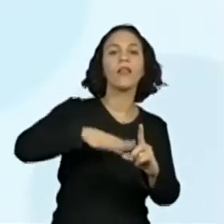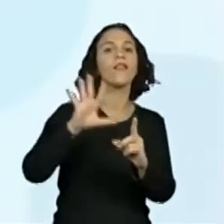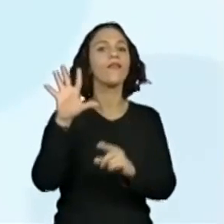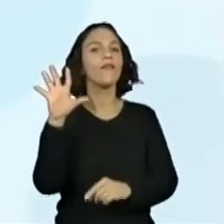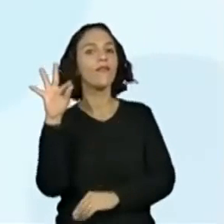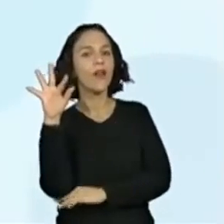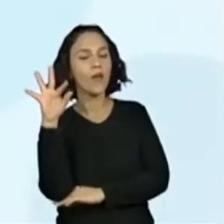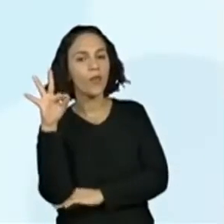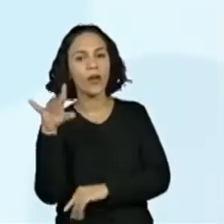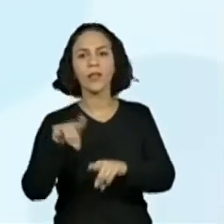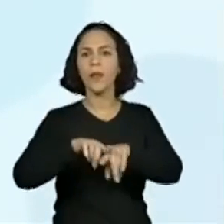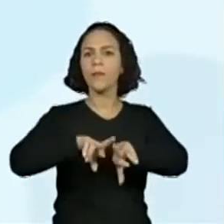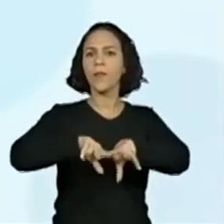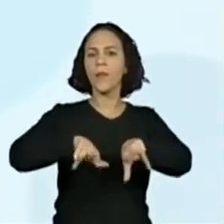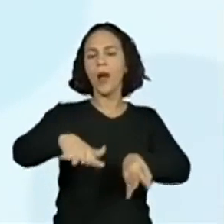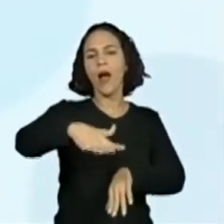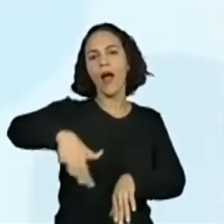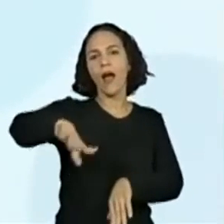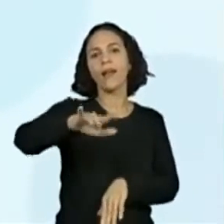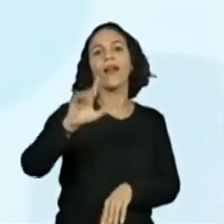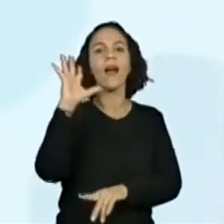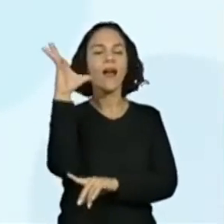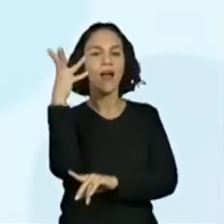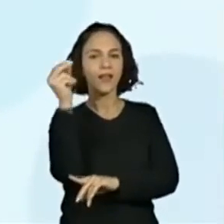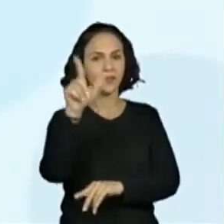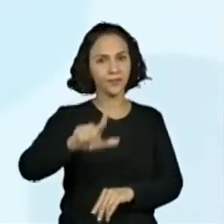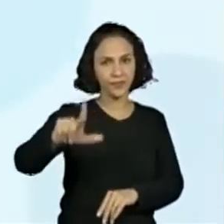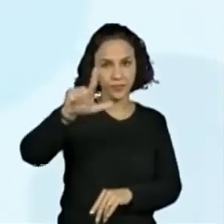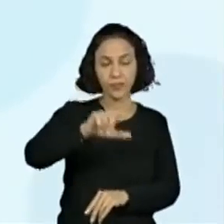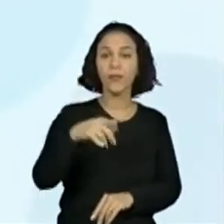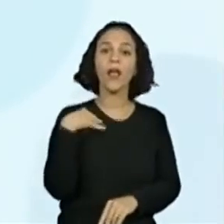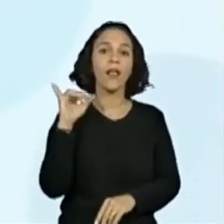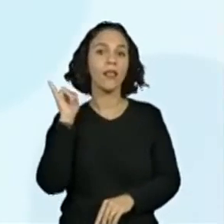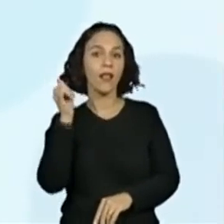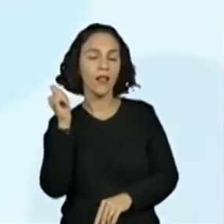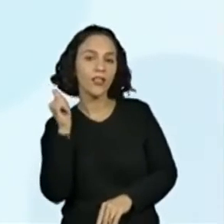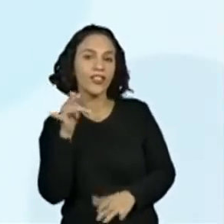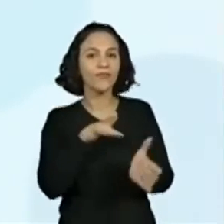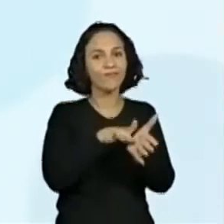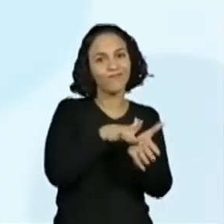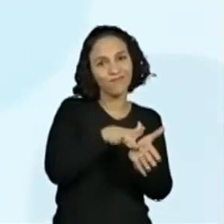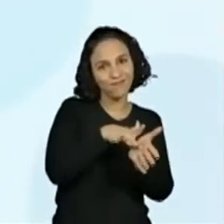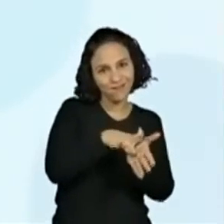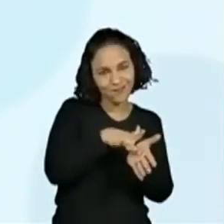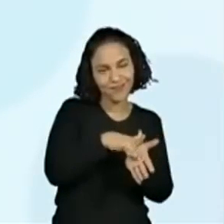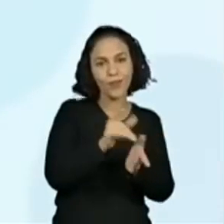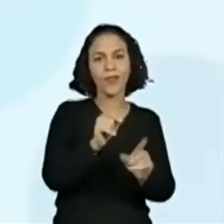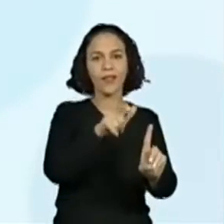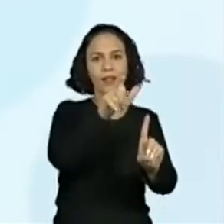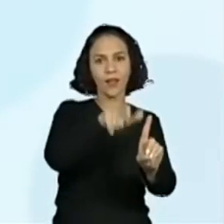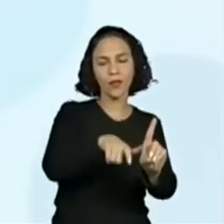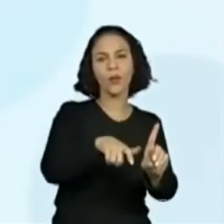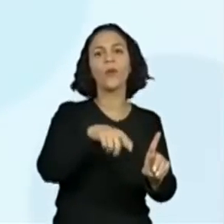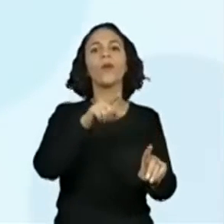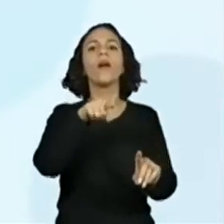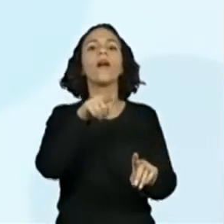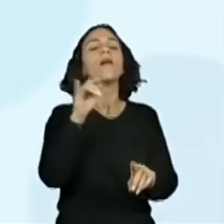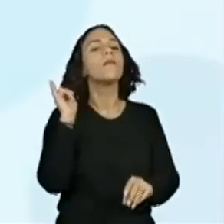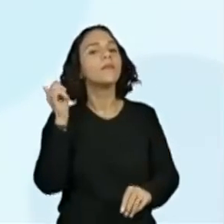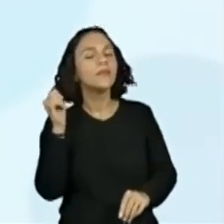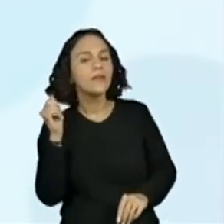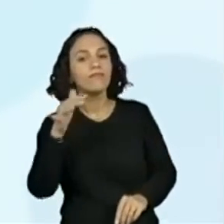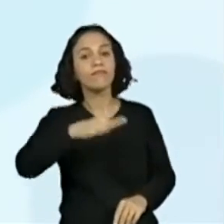artístico literário. Mantendo os elementos próprios da narrativa ficcionais, o narrador, personagem, enredo,